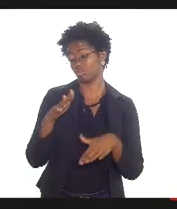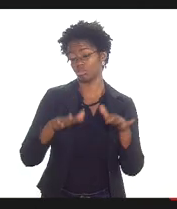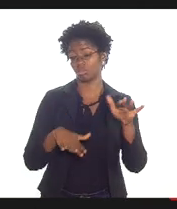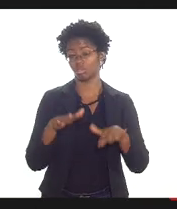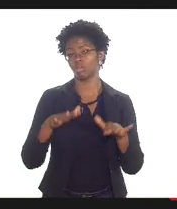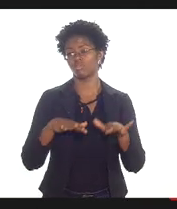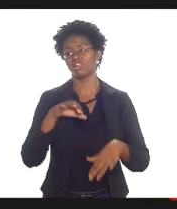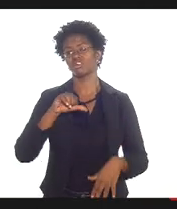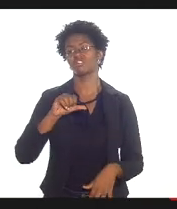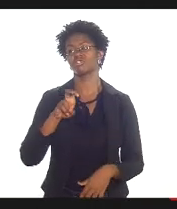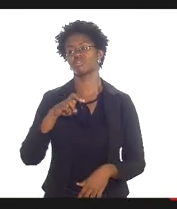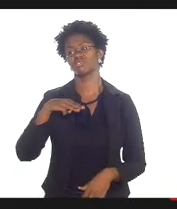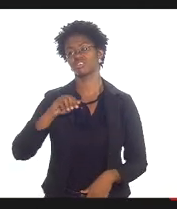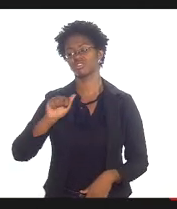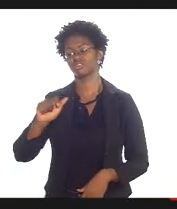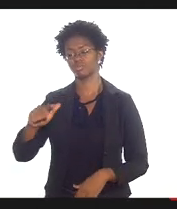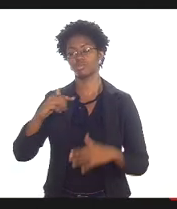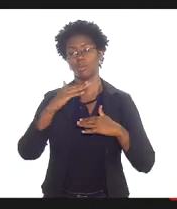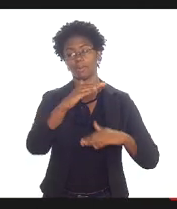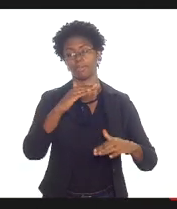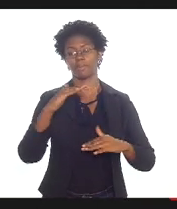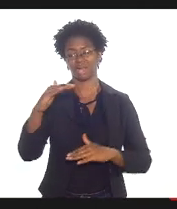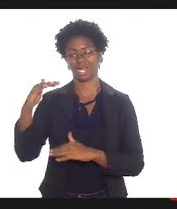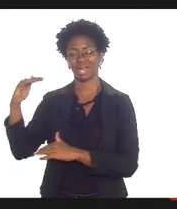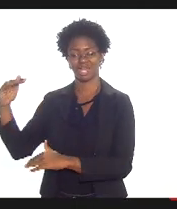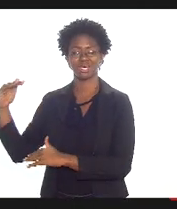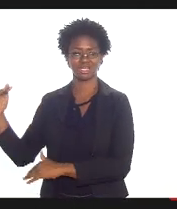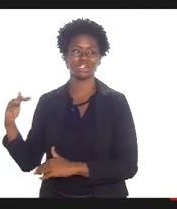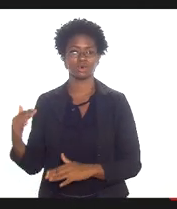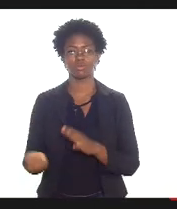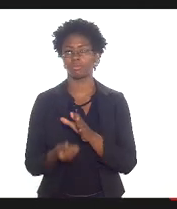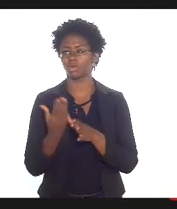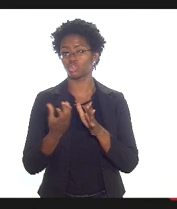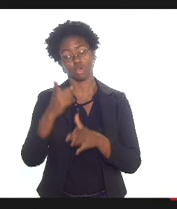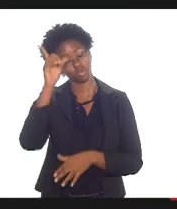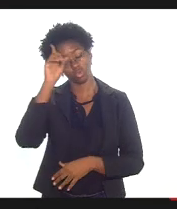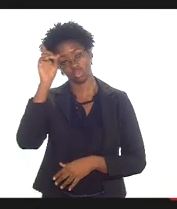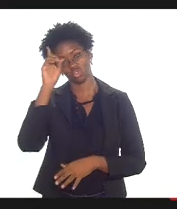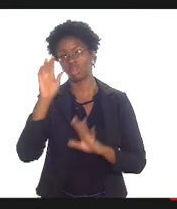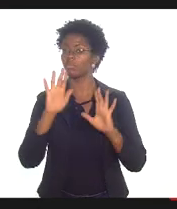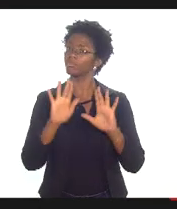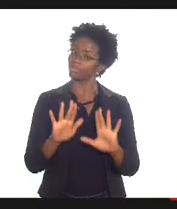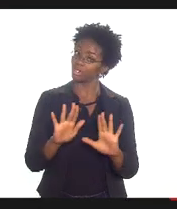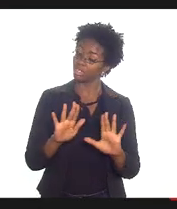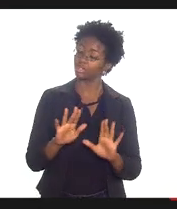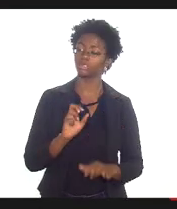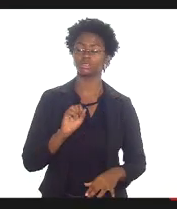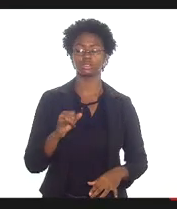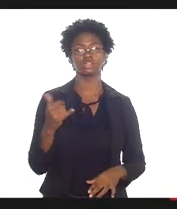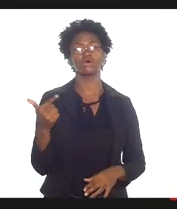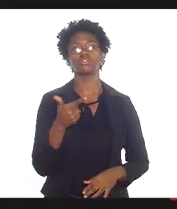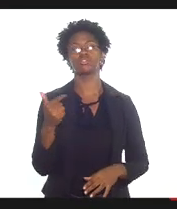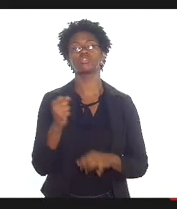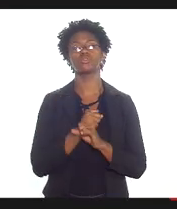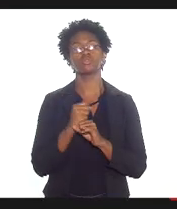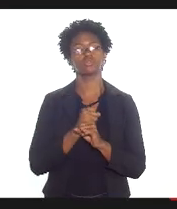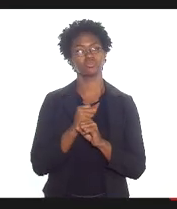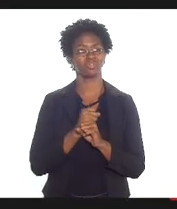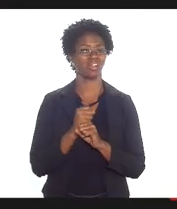aí de 95 mil barris por dia de produção. Mas se ele tivesse no segundo